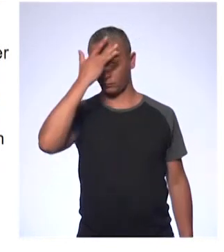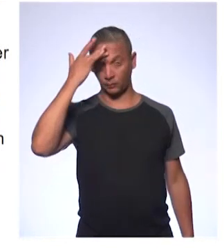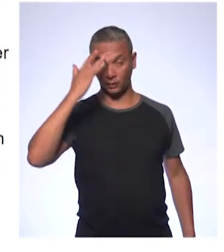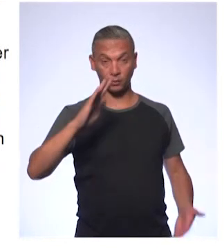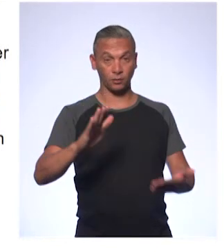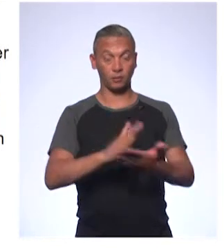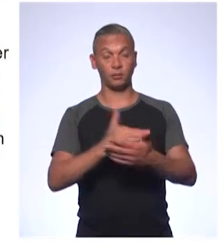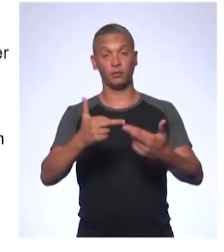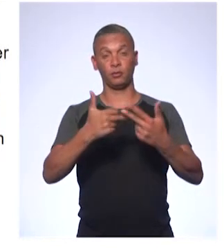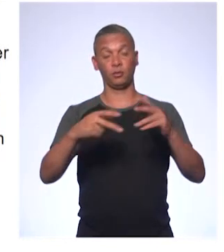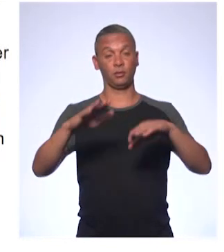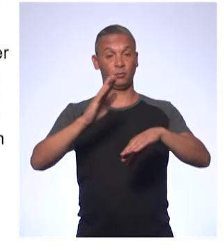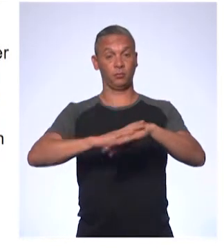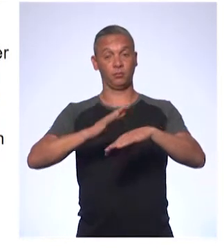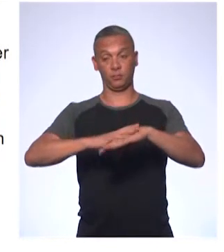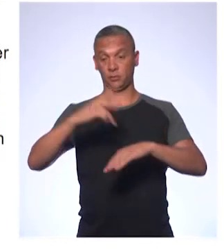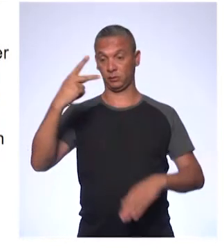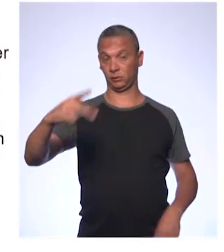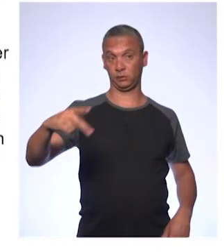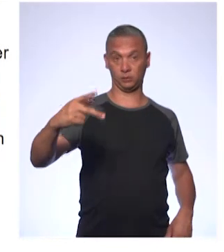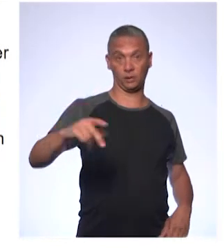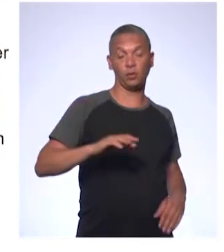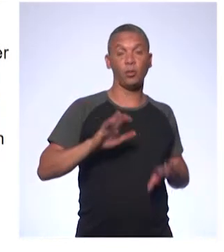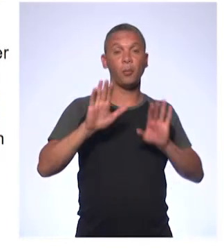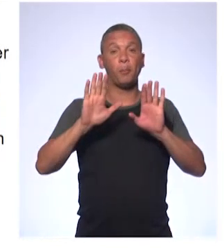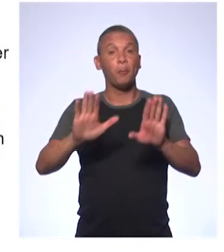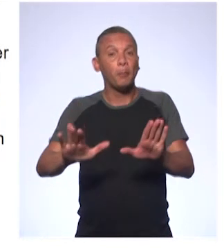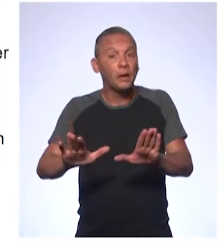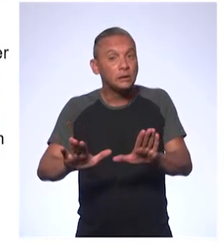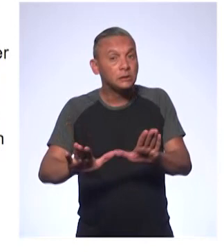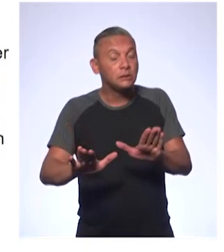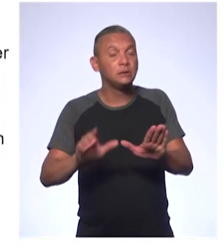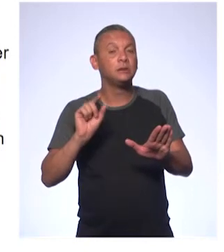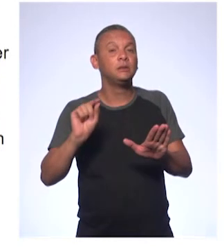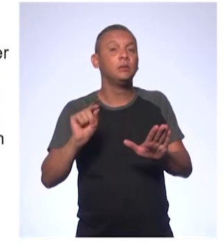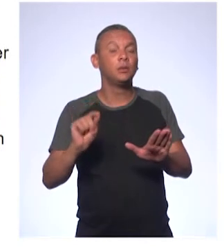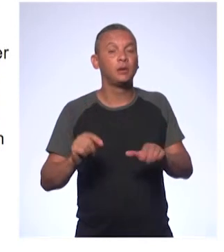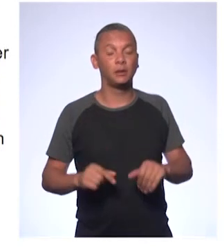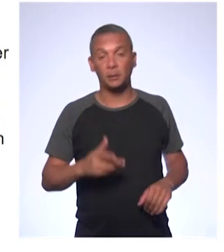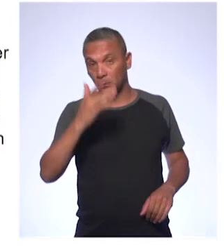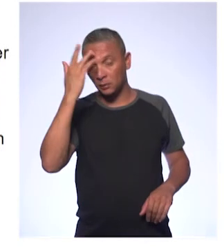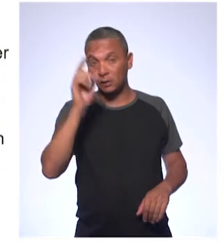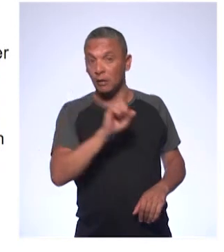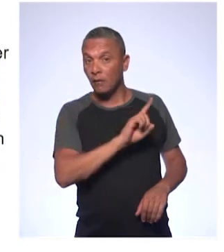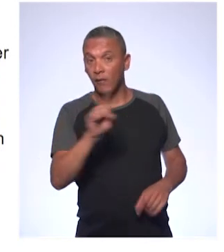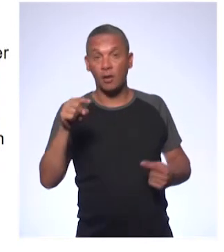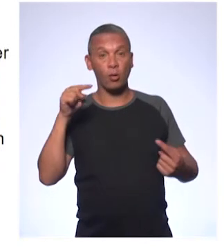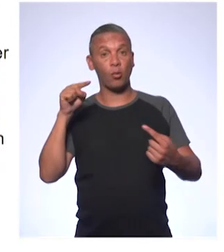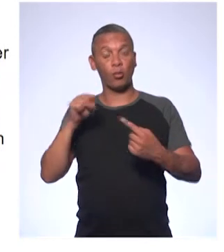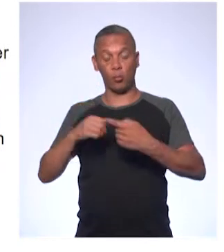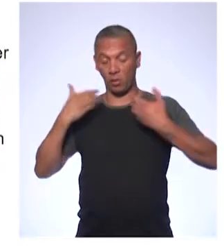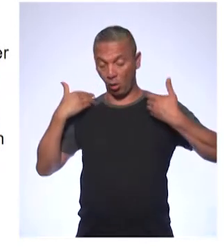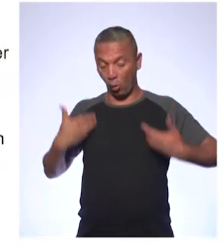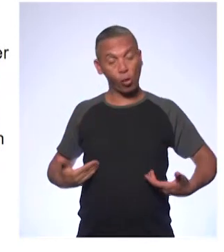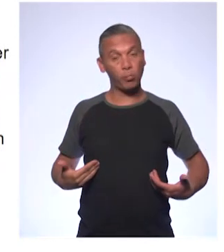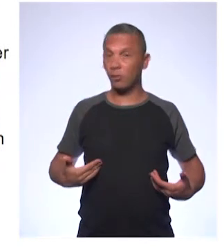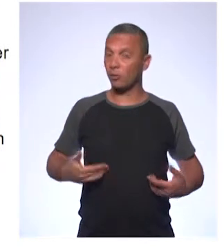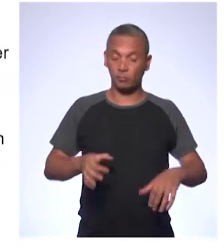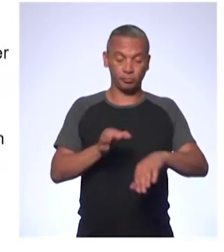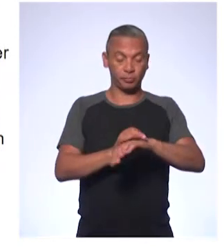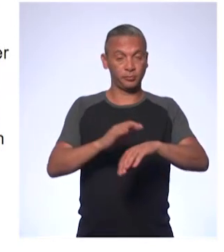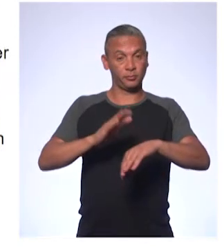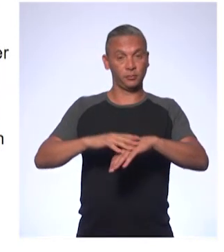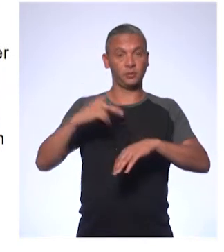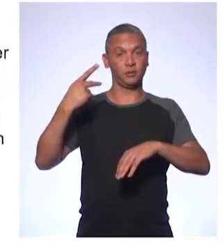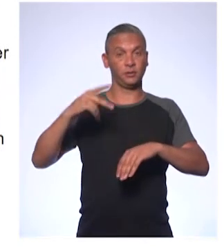algo que é teu, porém não faz parte do teu corpo, mas é teu. É